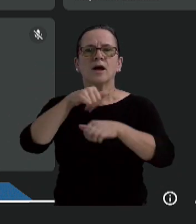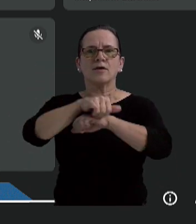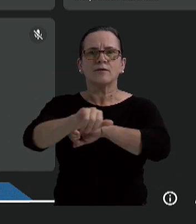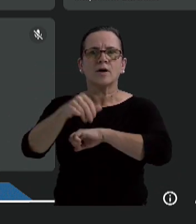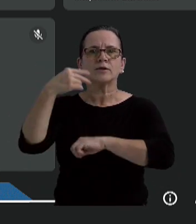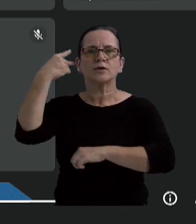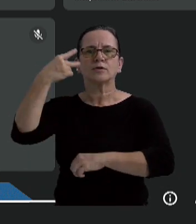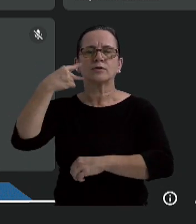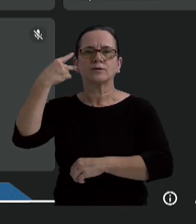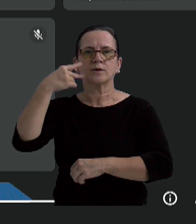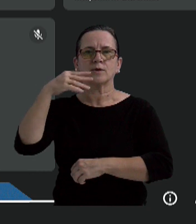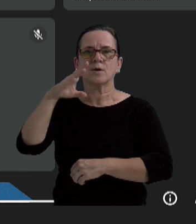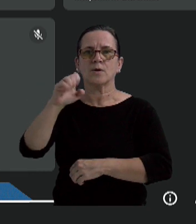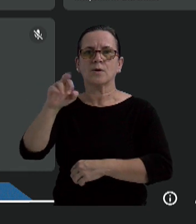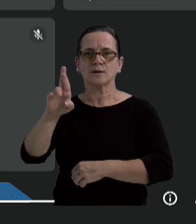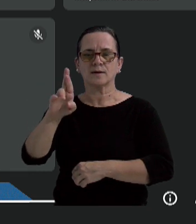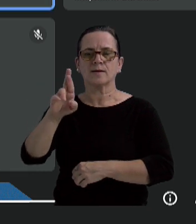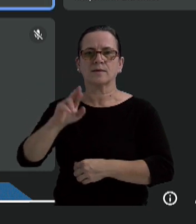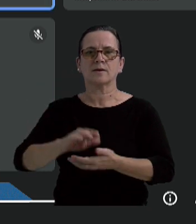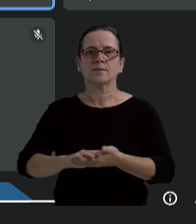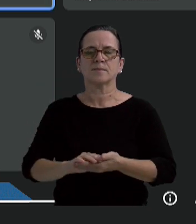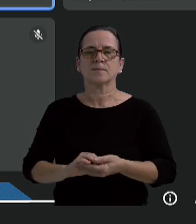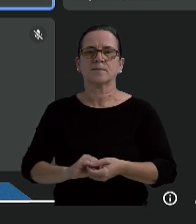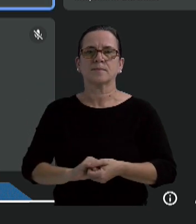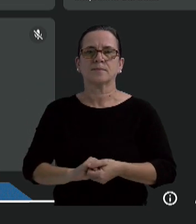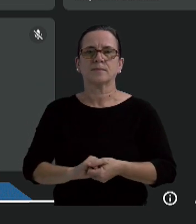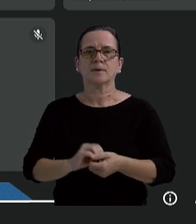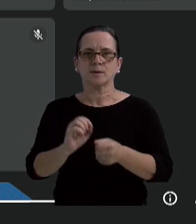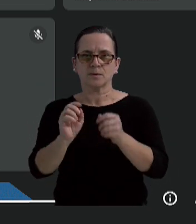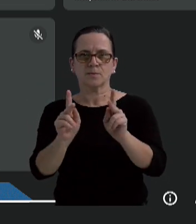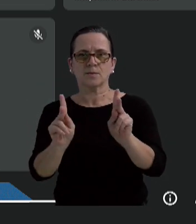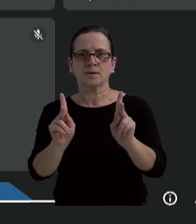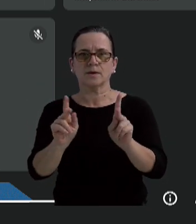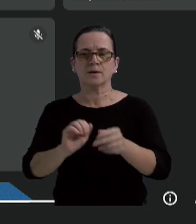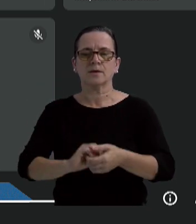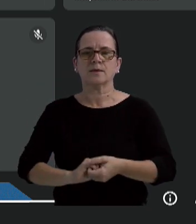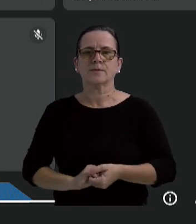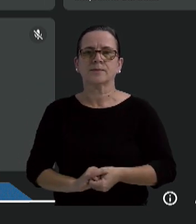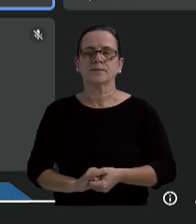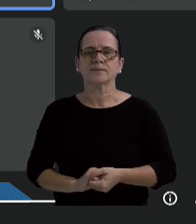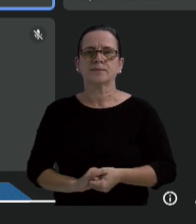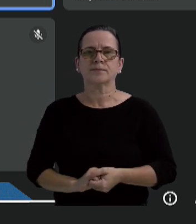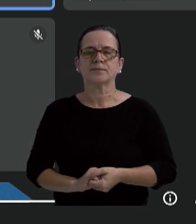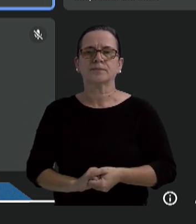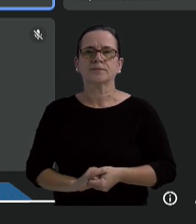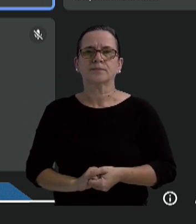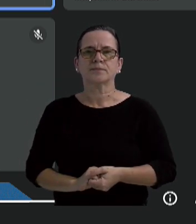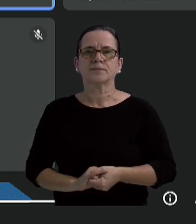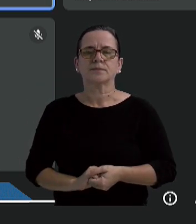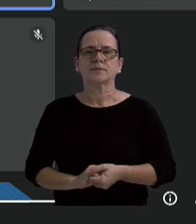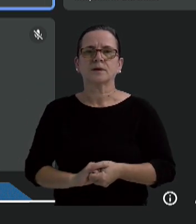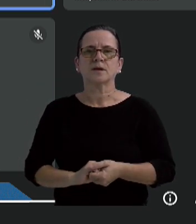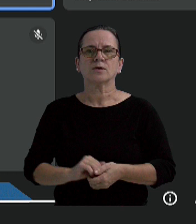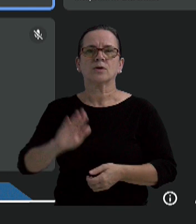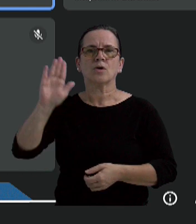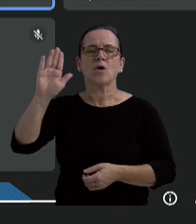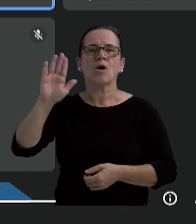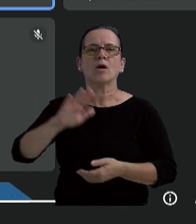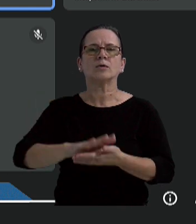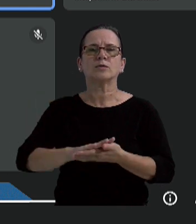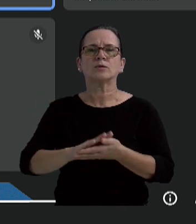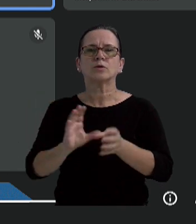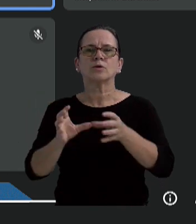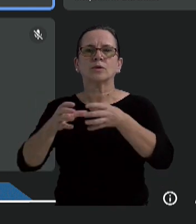vereador César Nascimento ausência justificada acompanhamos a questão de ordem do líder do